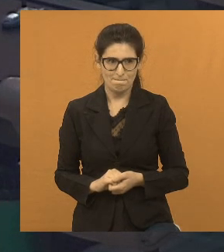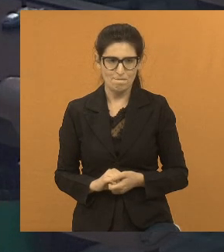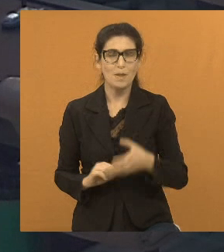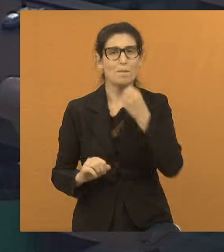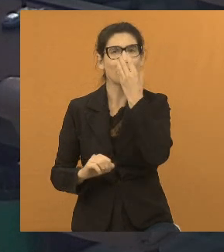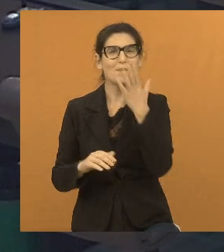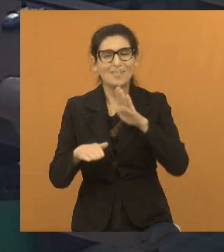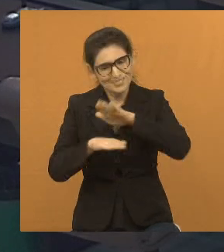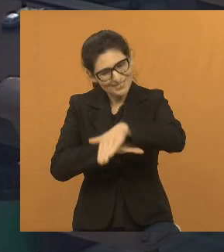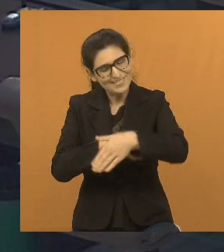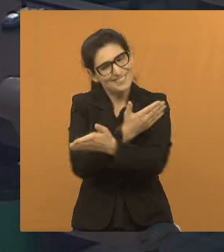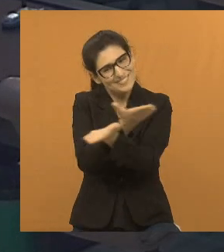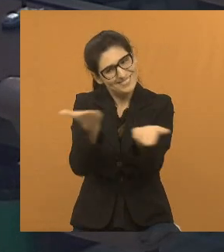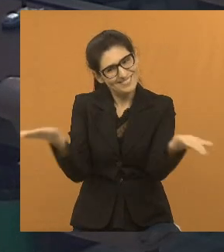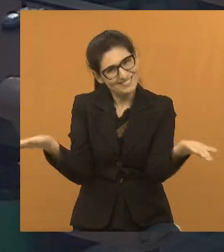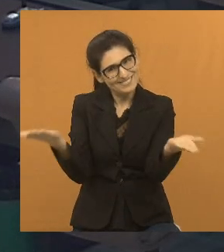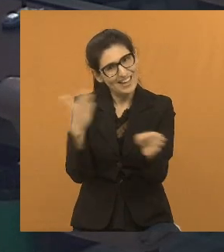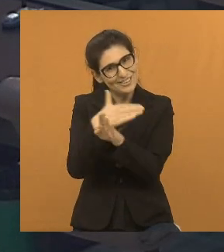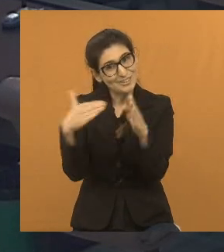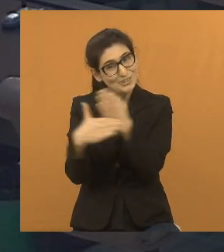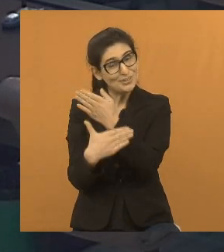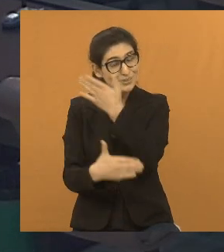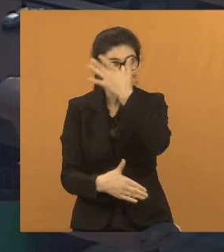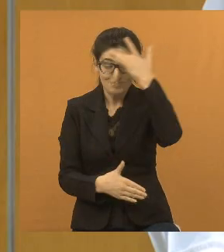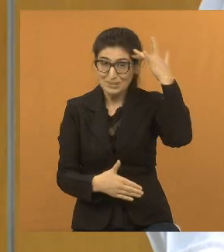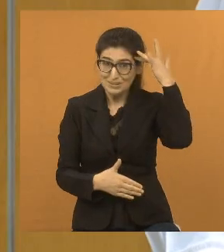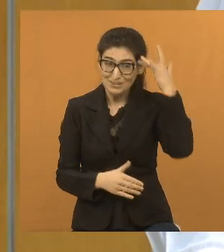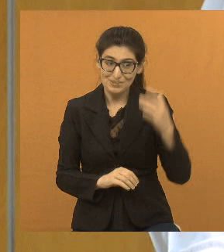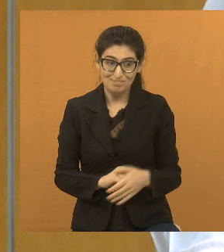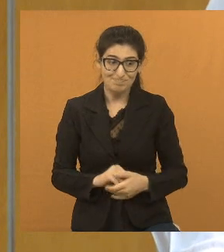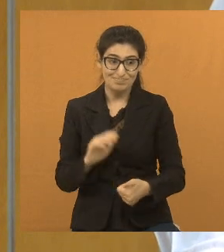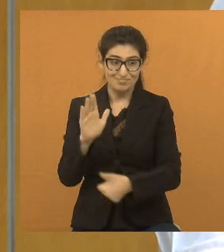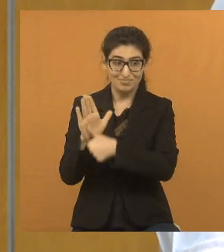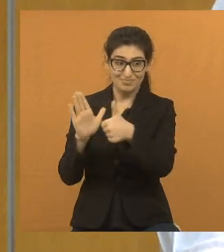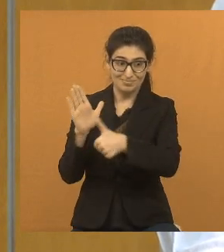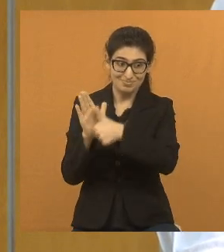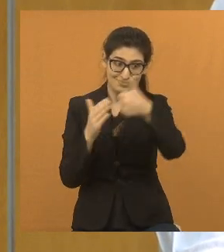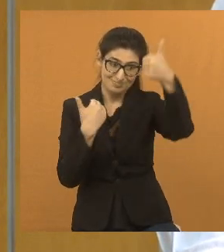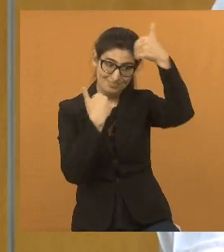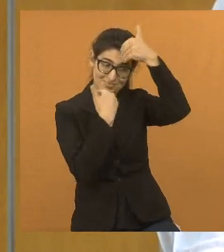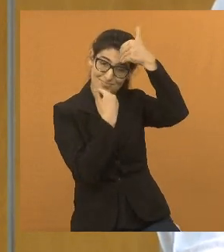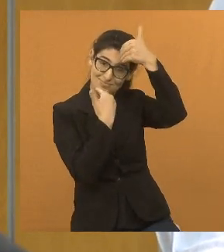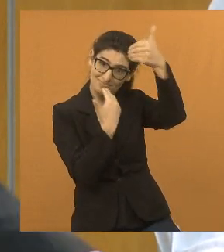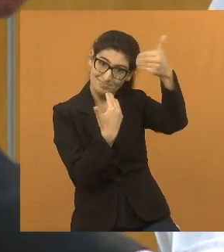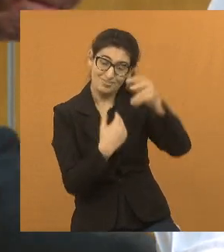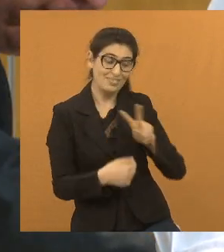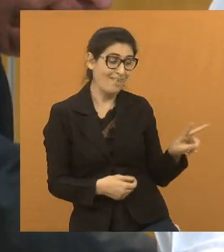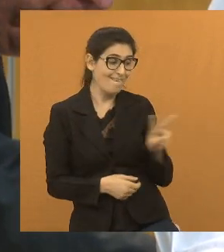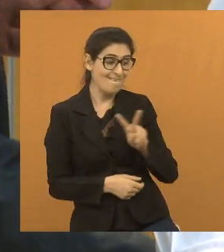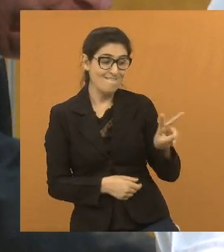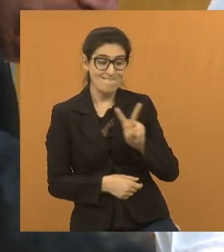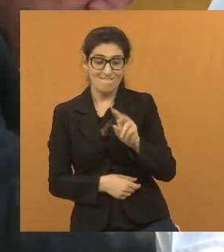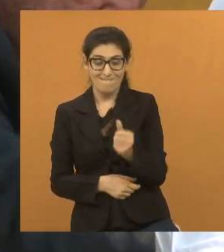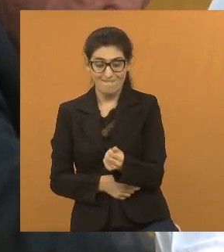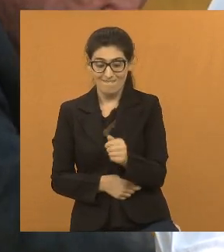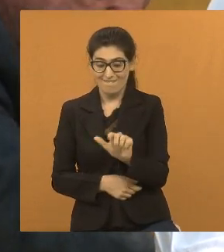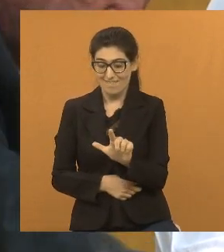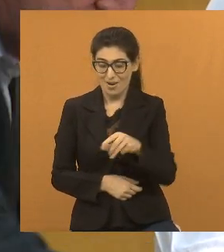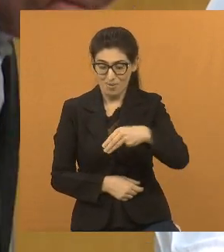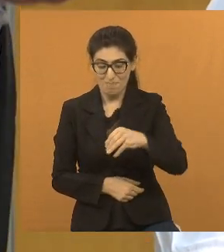Boa noite a todos. Eu quero aqui primeiramente agradecer ao vereador Valmir,